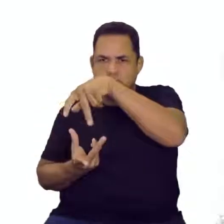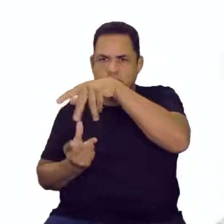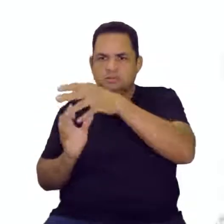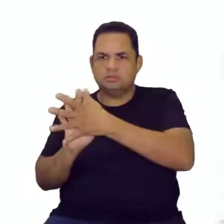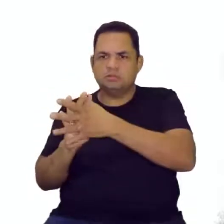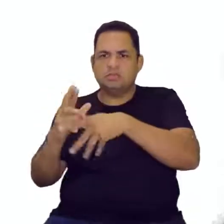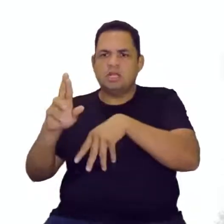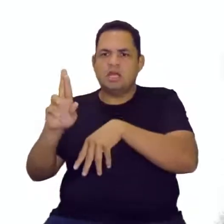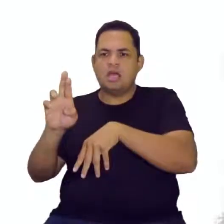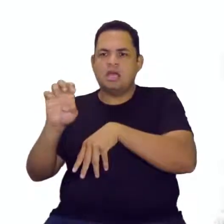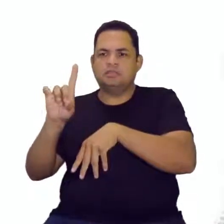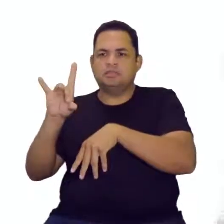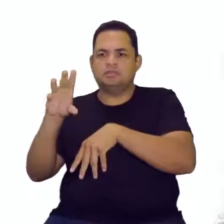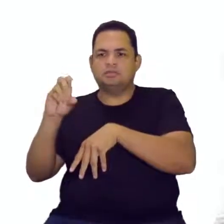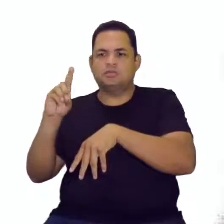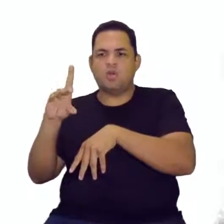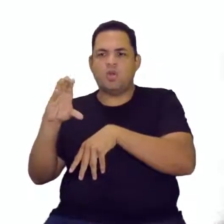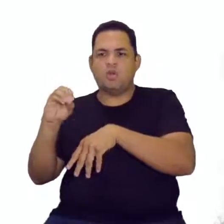das radiações